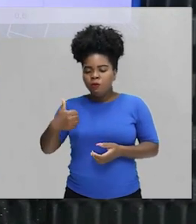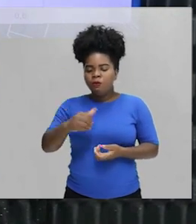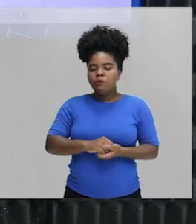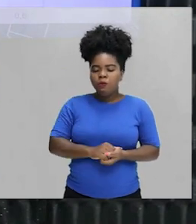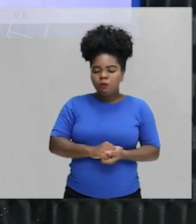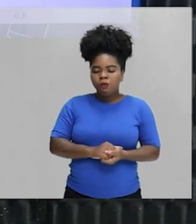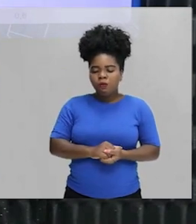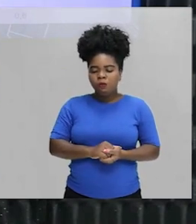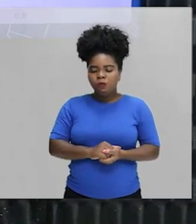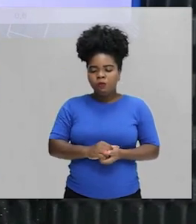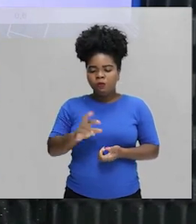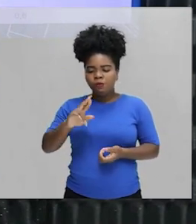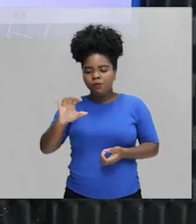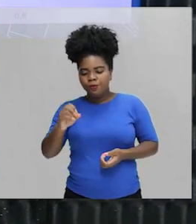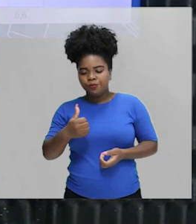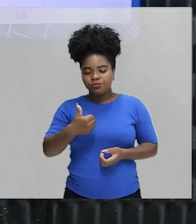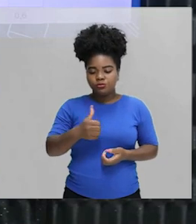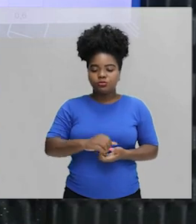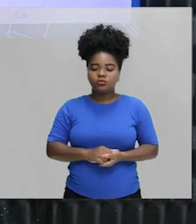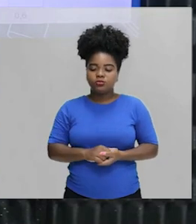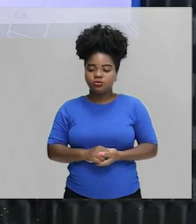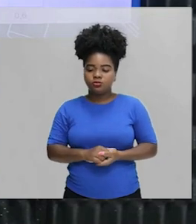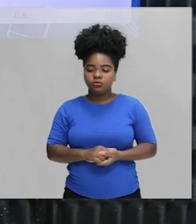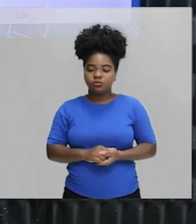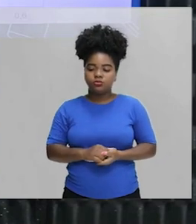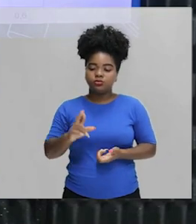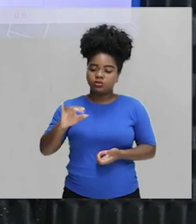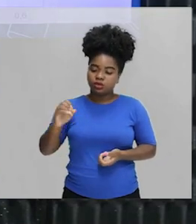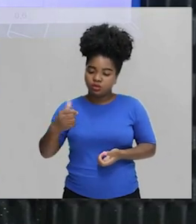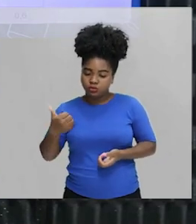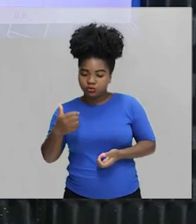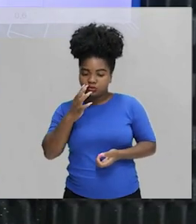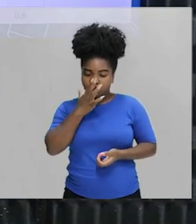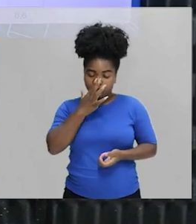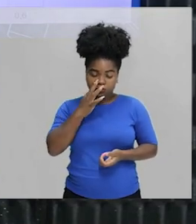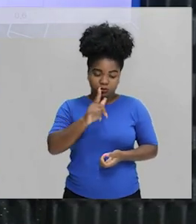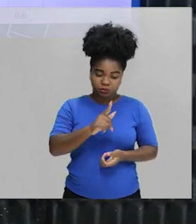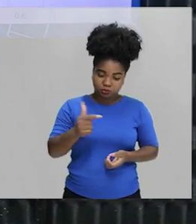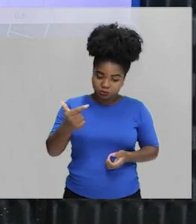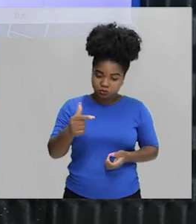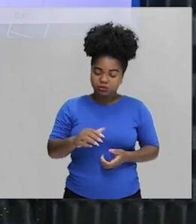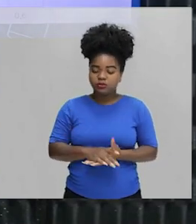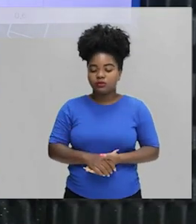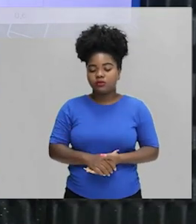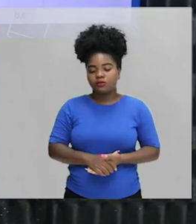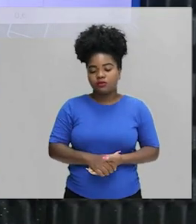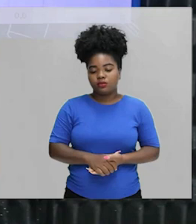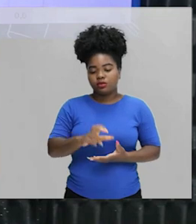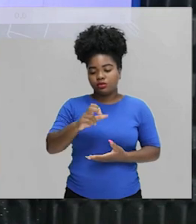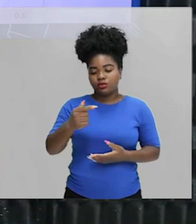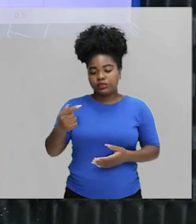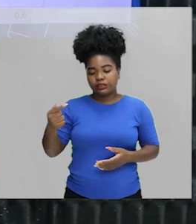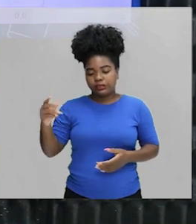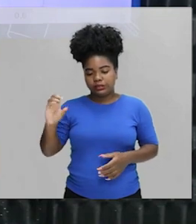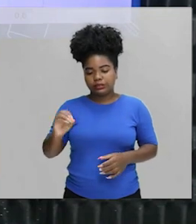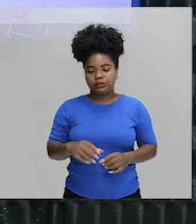luminosidade 1 Então esse é o nosso sol o nosso sol é G2 tem temperatura aí de 5770 né